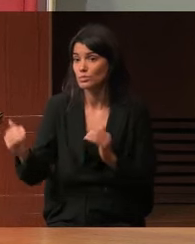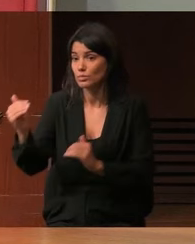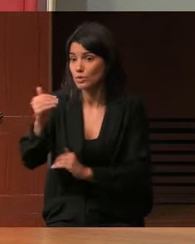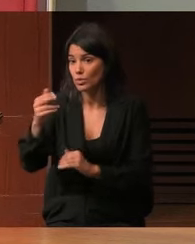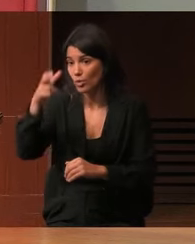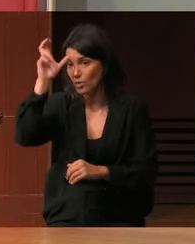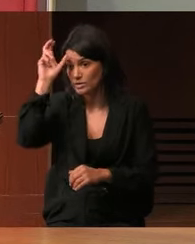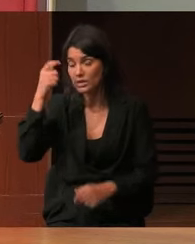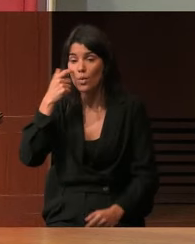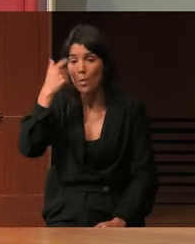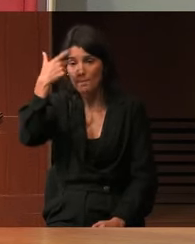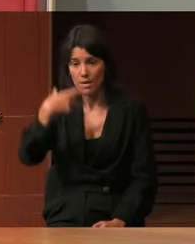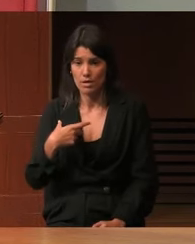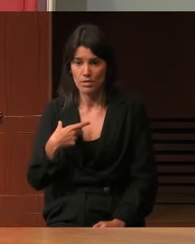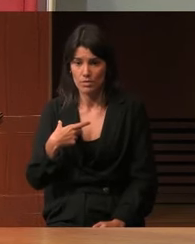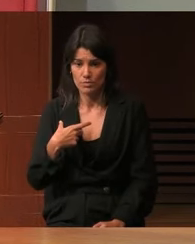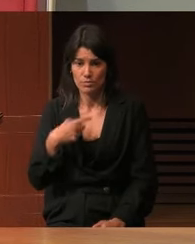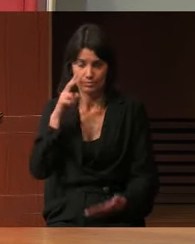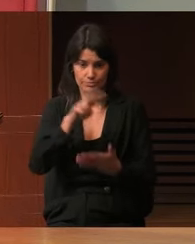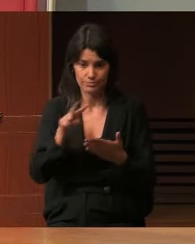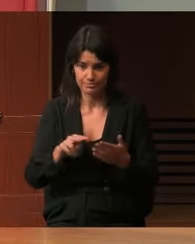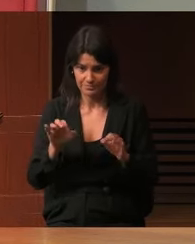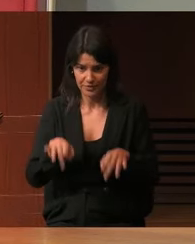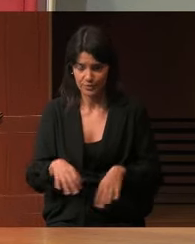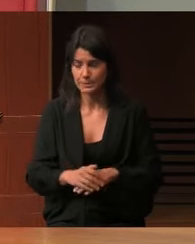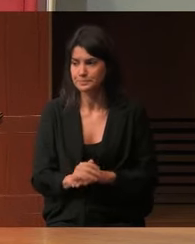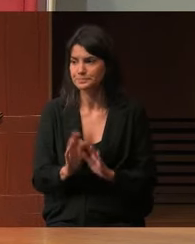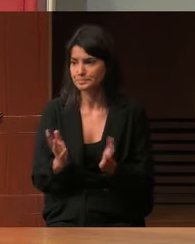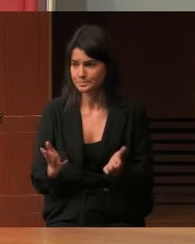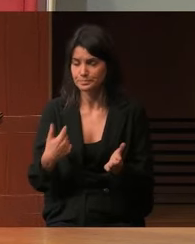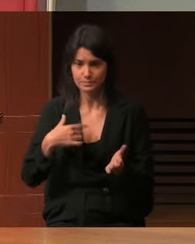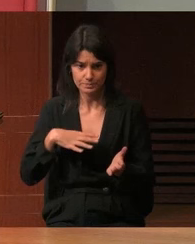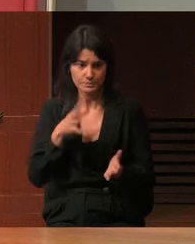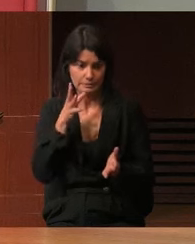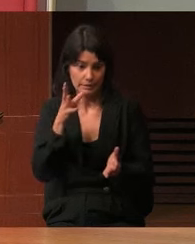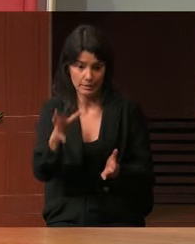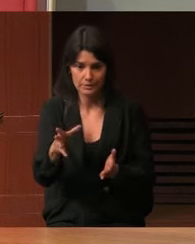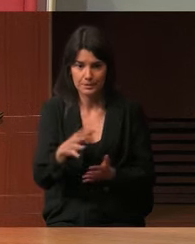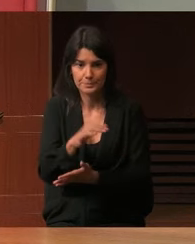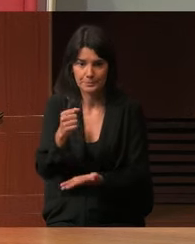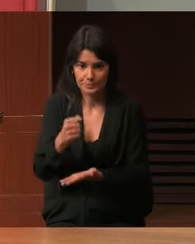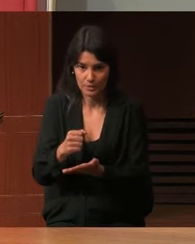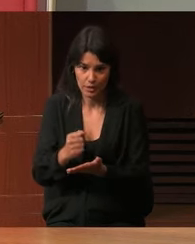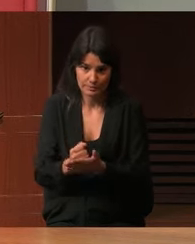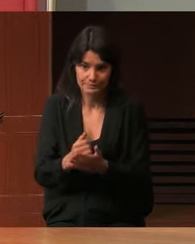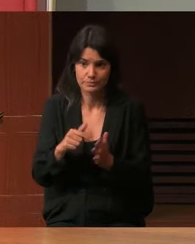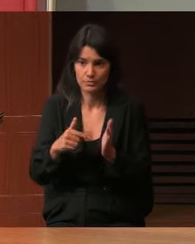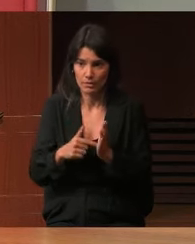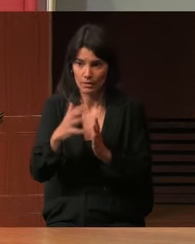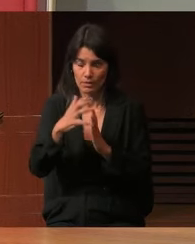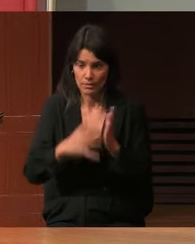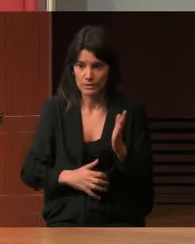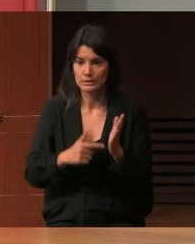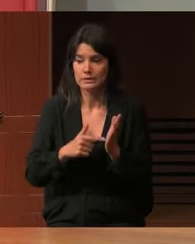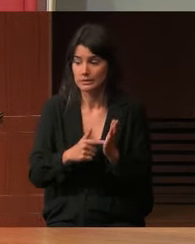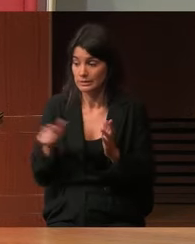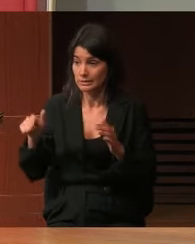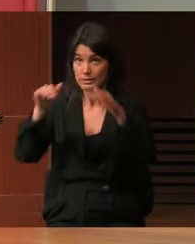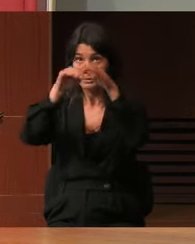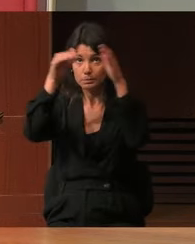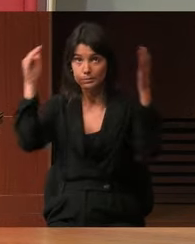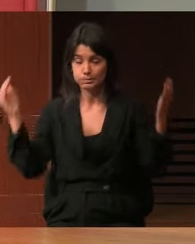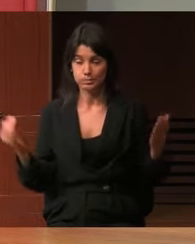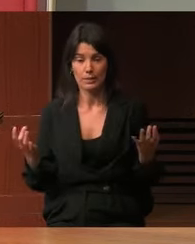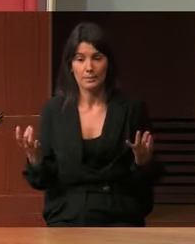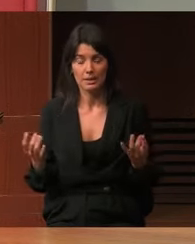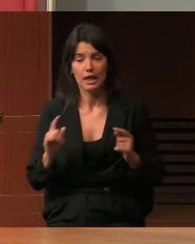de humano. Fim de citação. O que eu quero, então, dizer, para rematar esta redescrição, é que o ninho de meditação é o ponto de